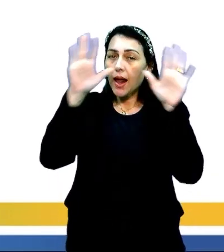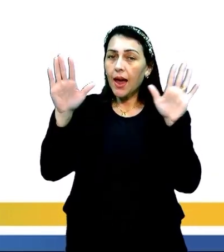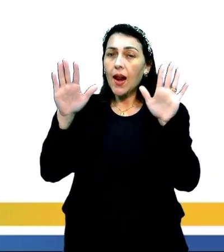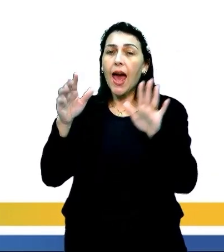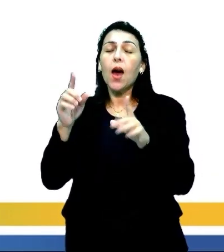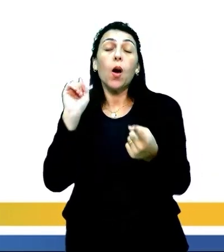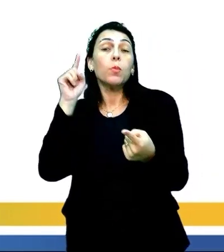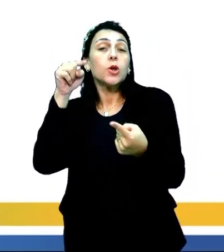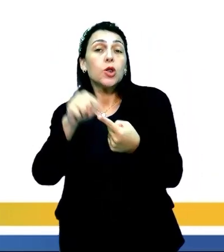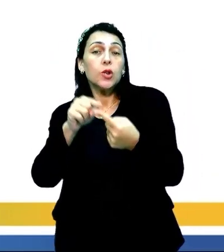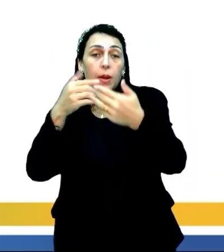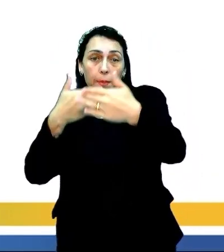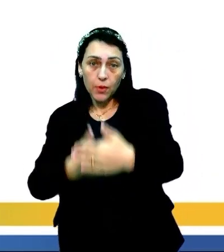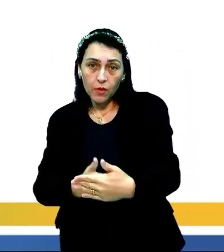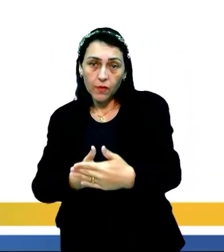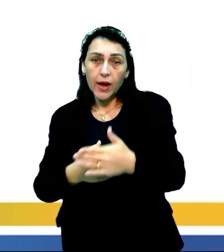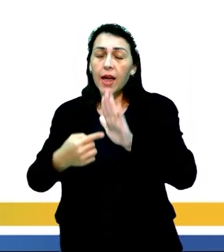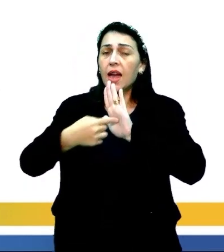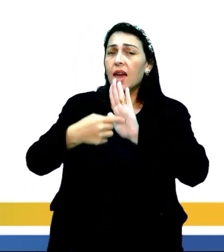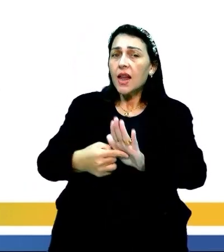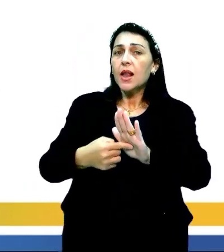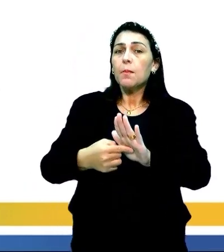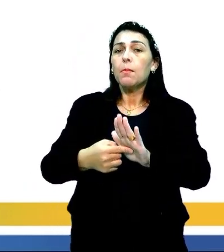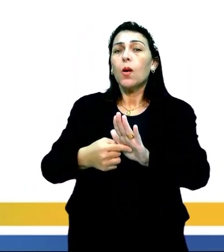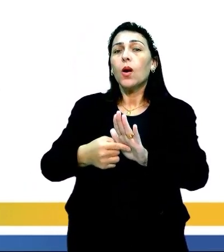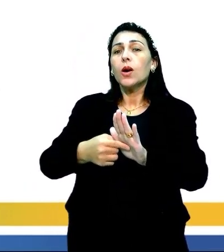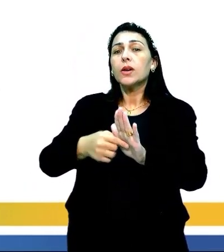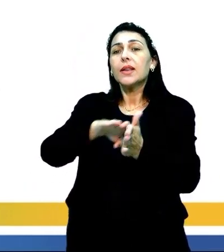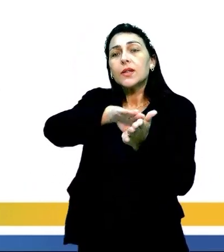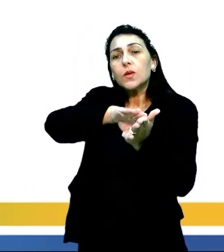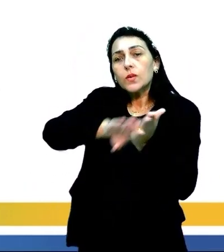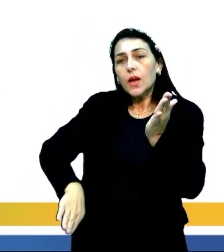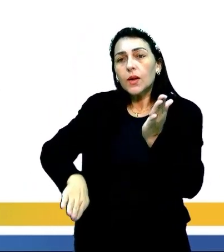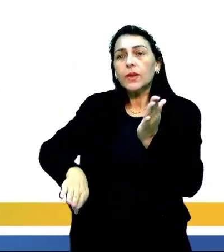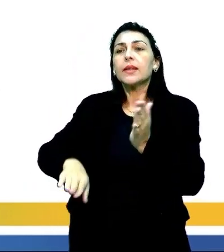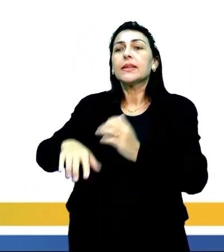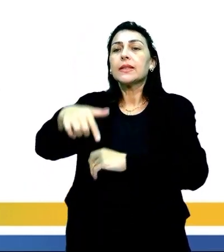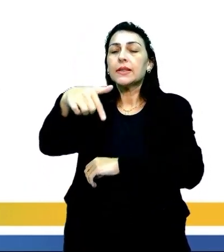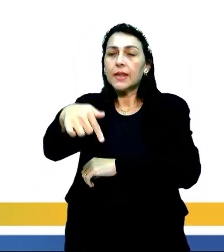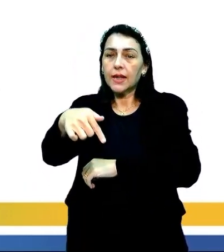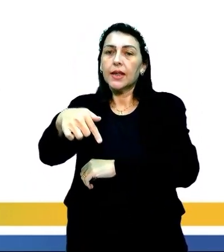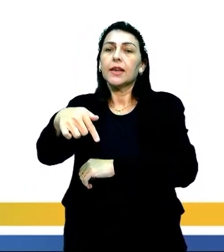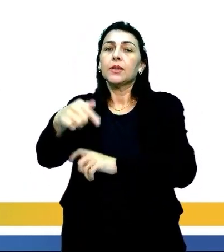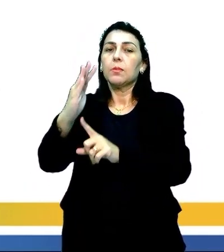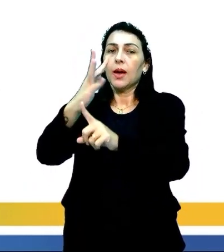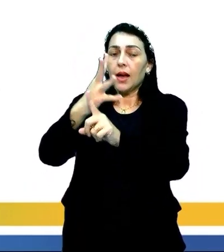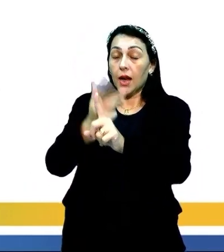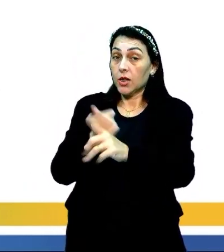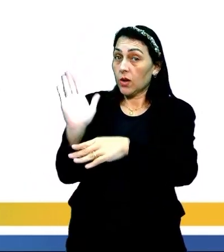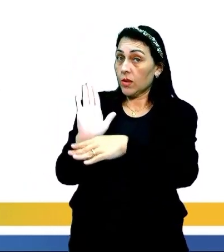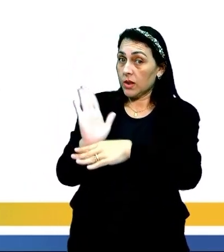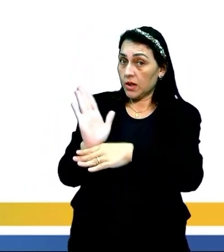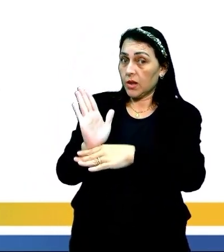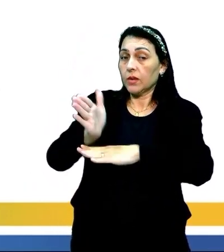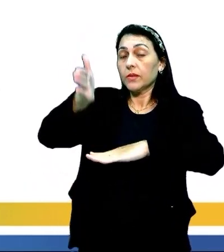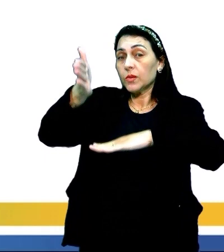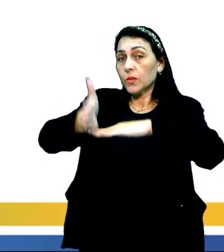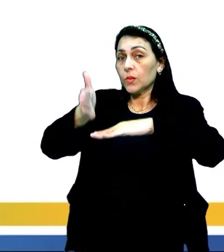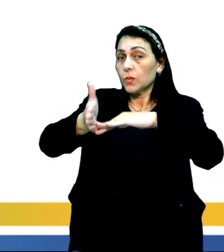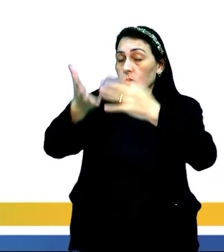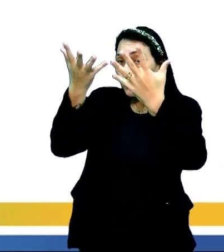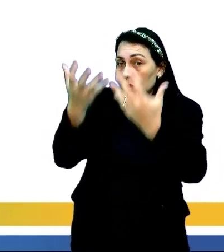bem claro a intencionalidade da prova, né? E ele mostra a exclusão que a sétima arte, que é o cinema, assumiu